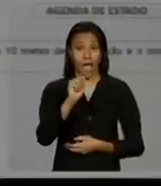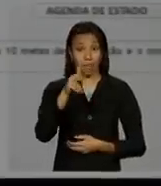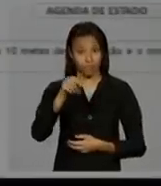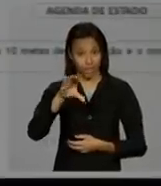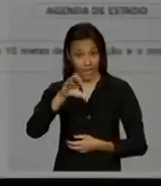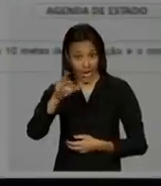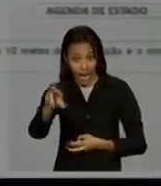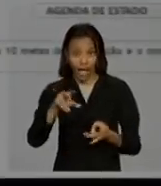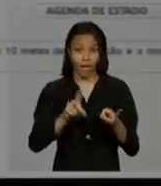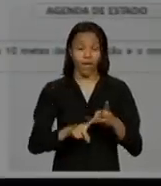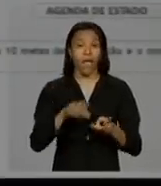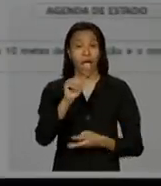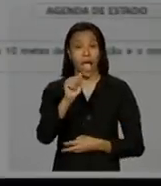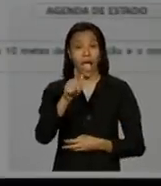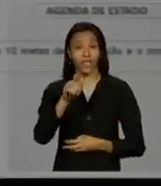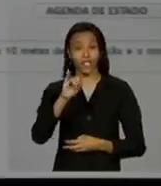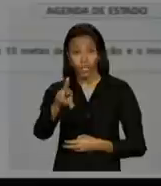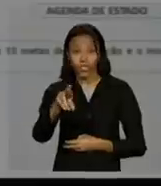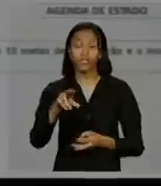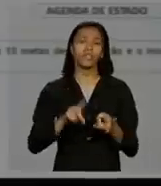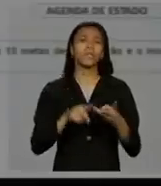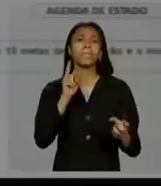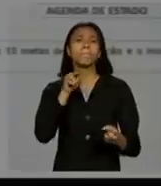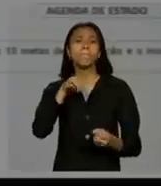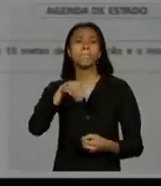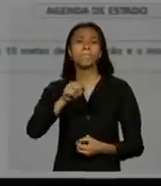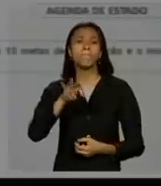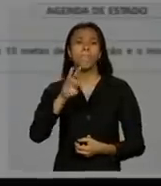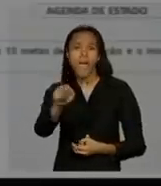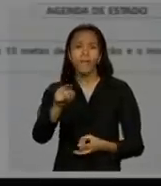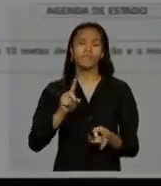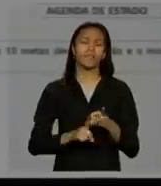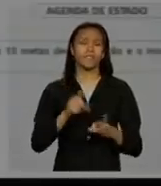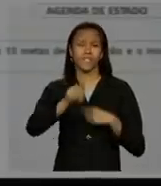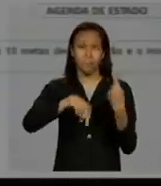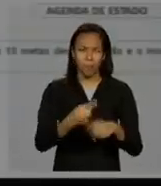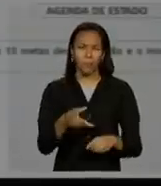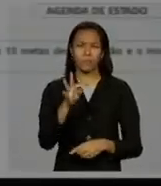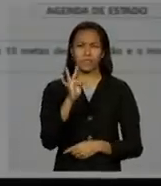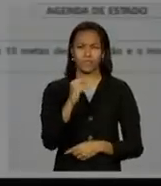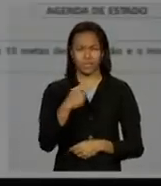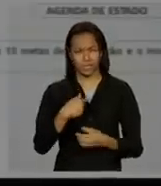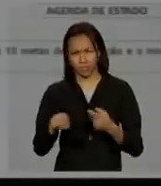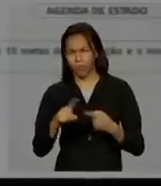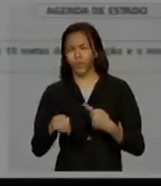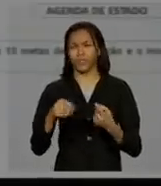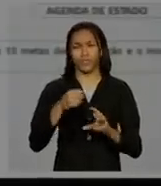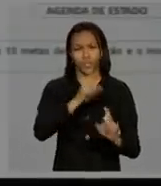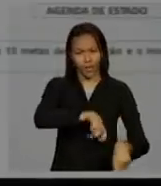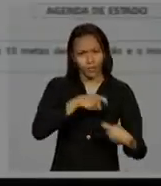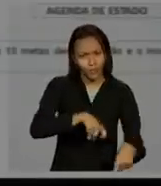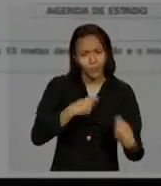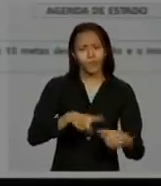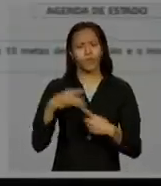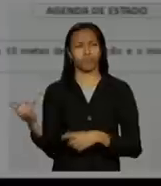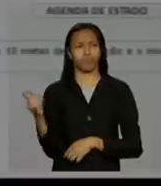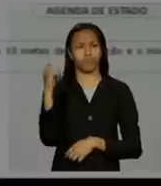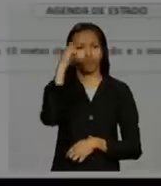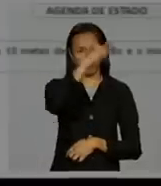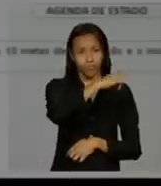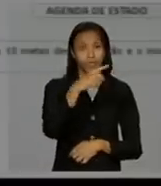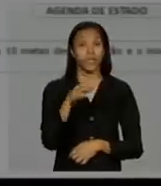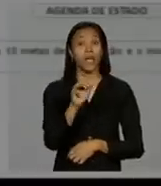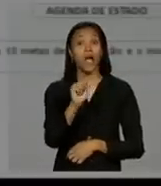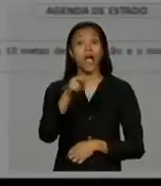metas aí entramos saúde Justiça transporte Correios agricultura comunicação Infraero Tá certo e